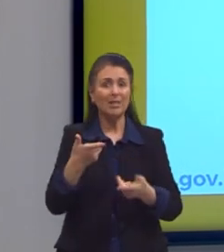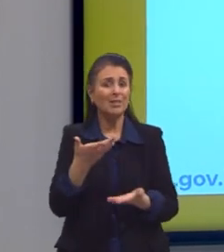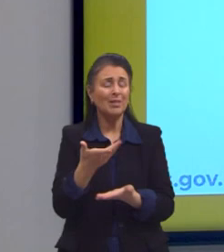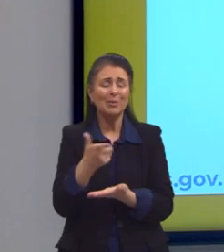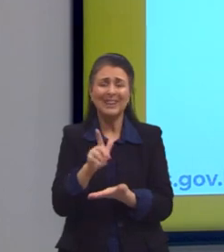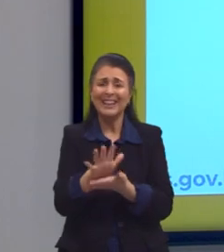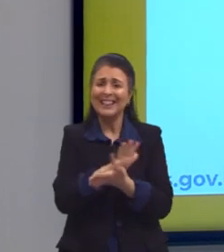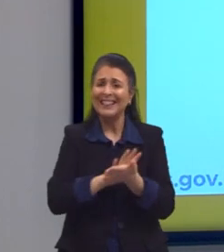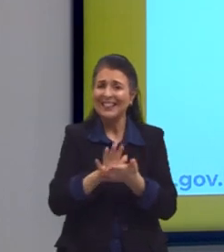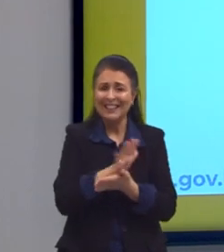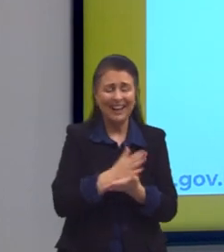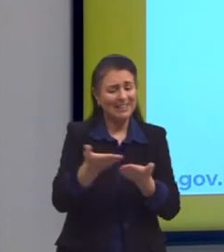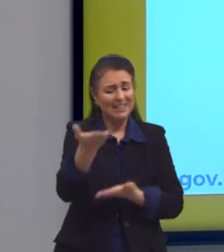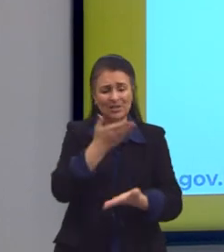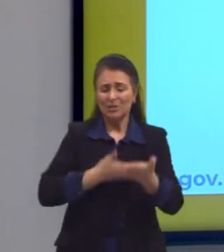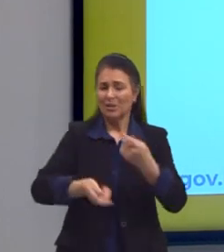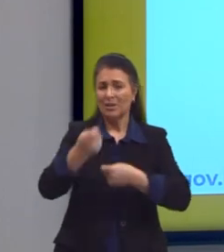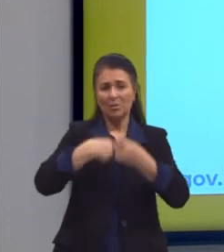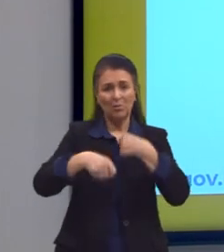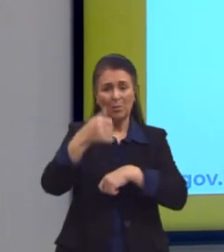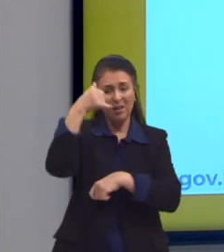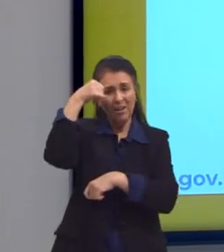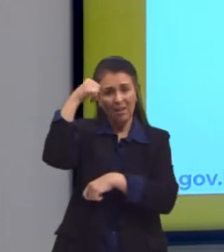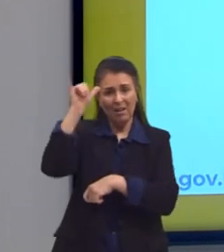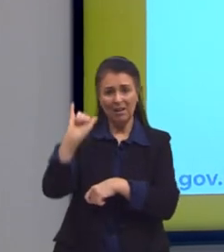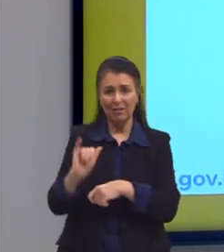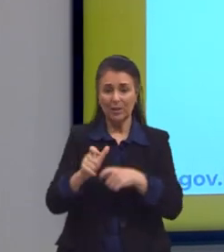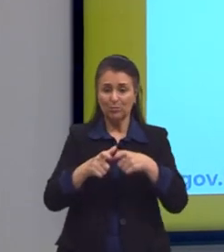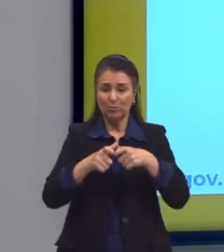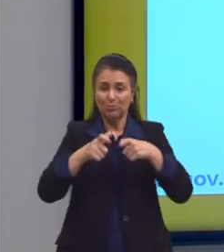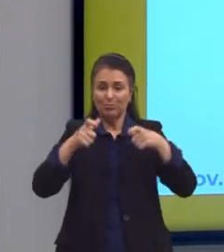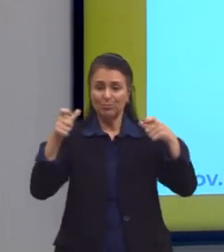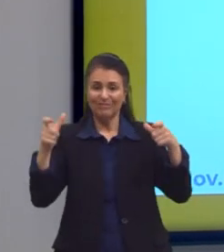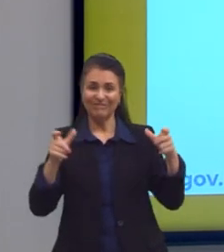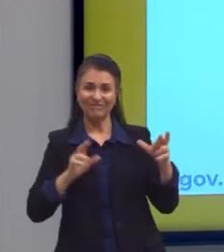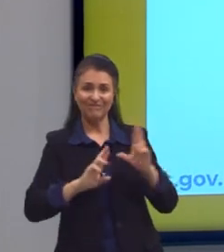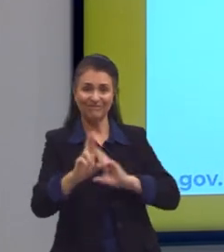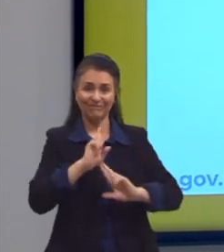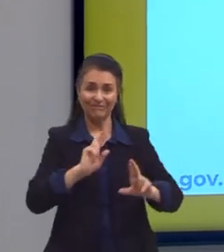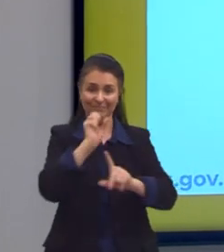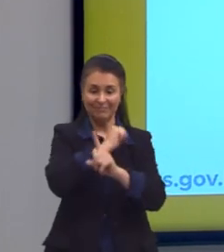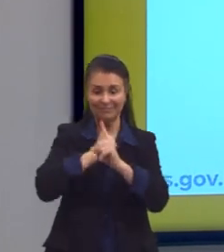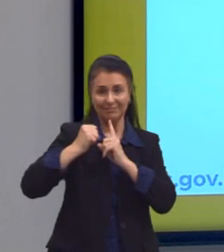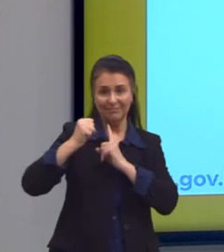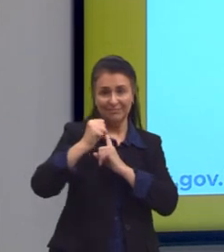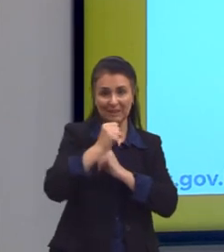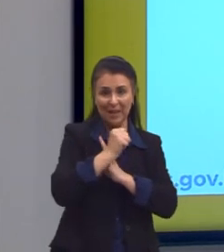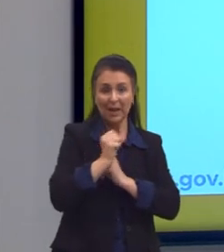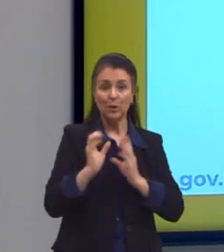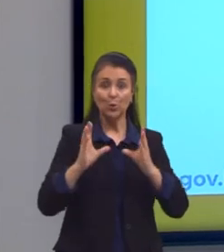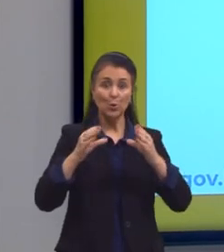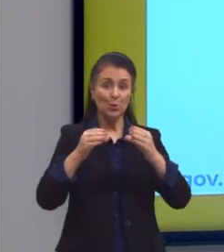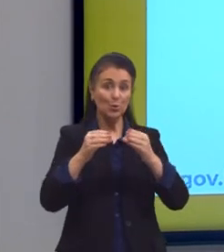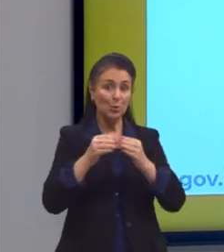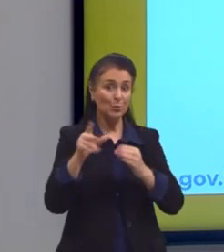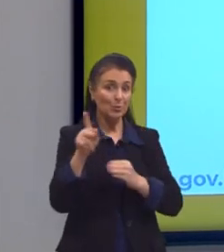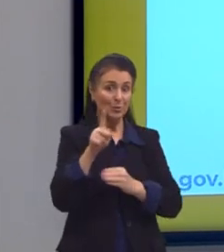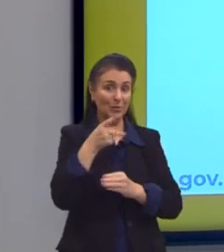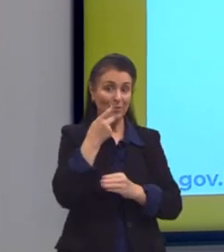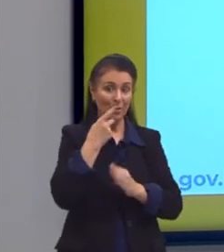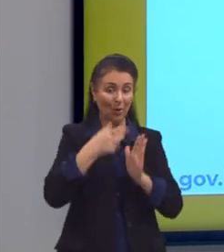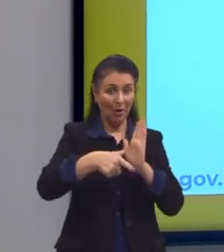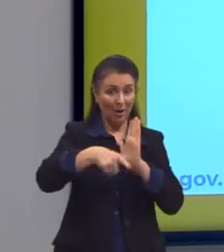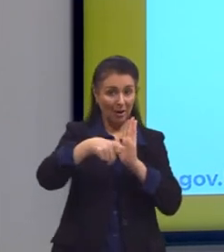econômica tem sido capaz de evitar esgarçamento das relações sociais destes grupos que sofrem com a